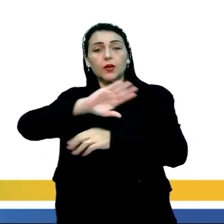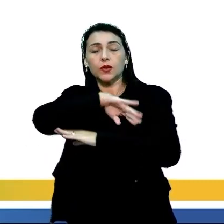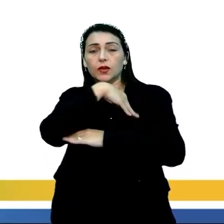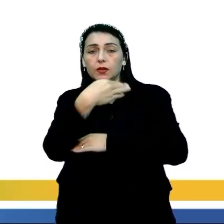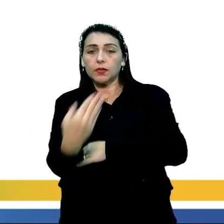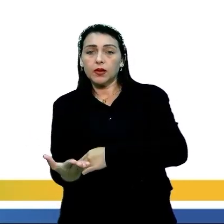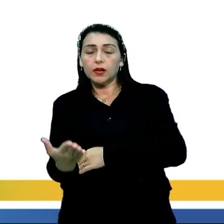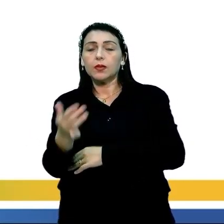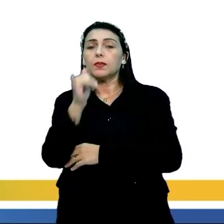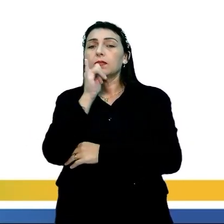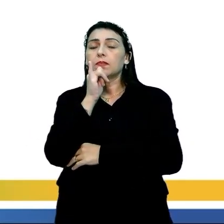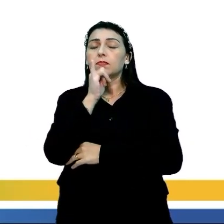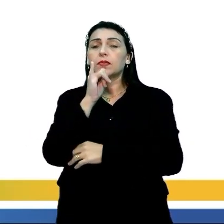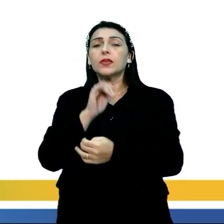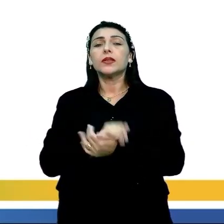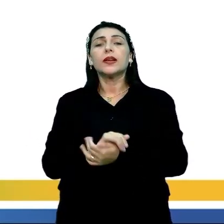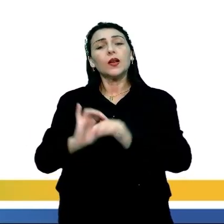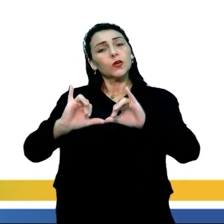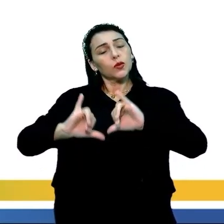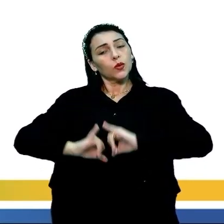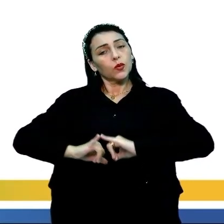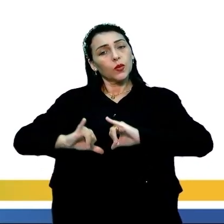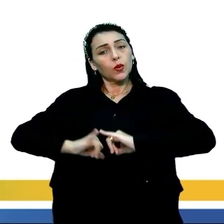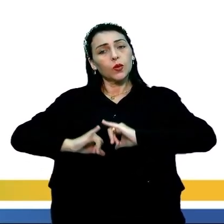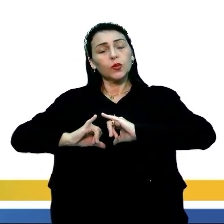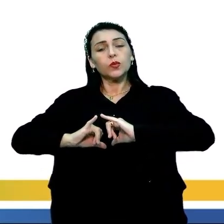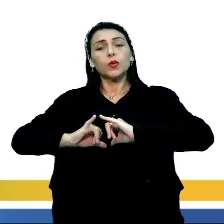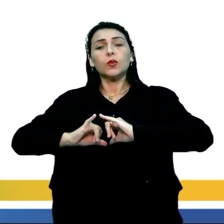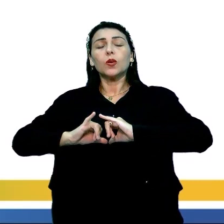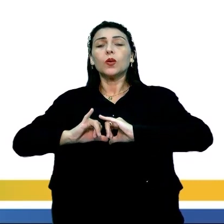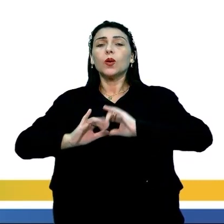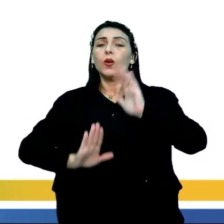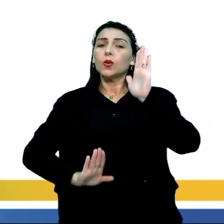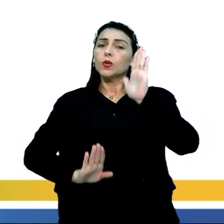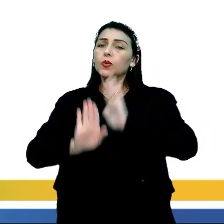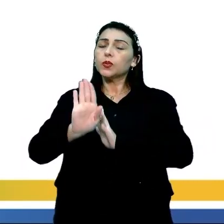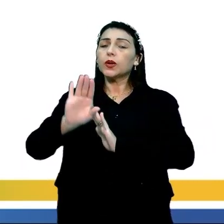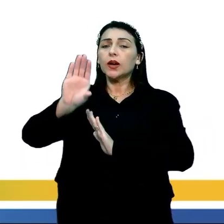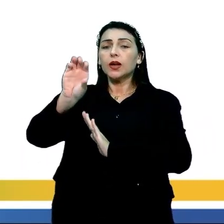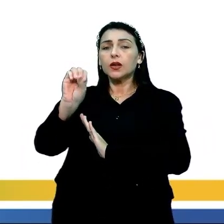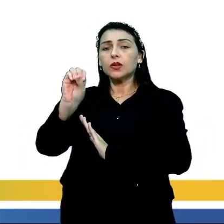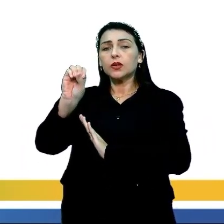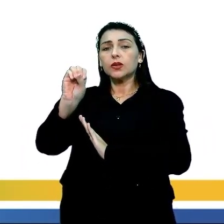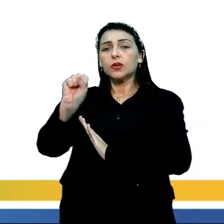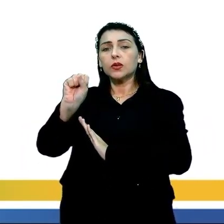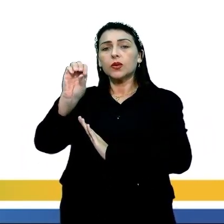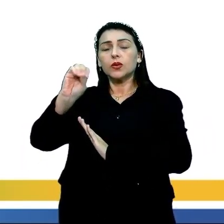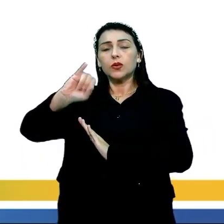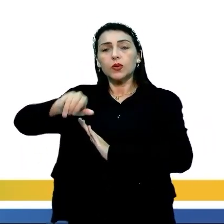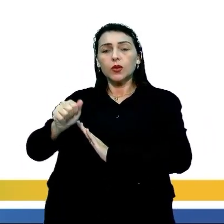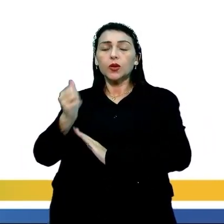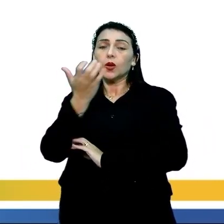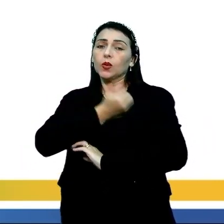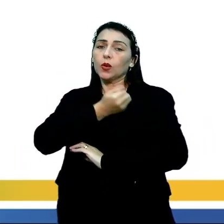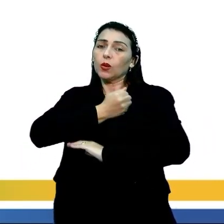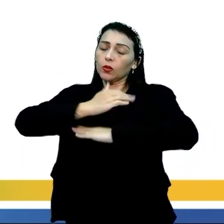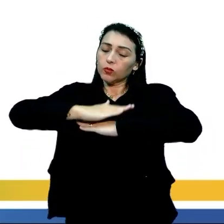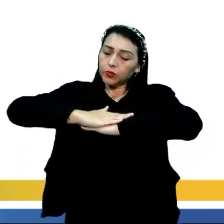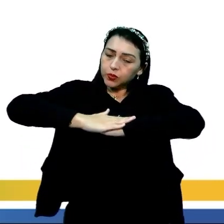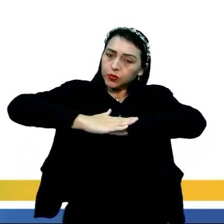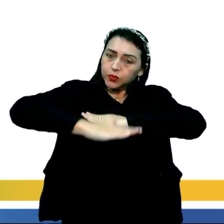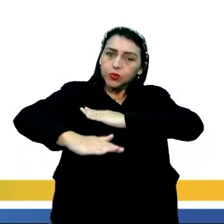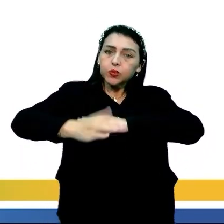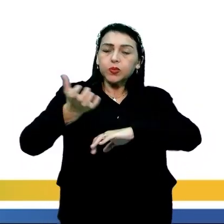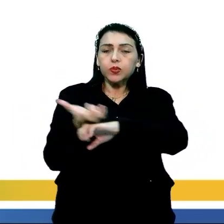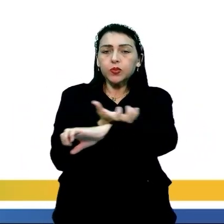por exemplo, que vem sofrendo com o avanço da soja e também o aumento no número de pastagens e